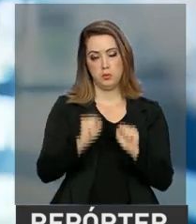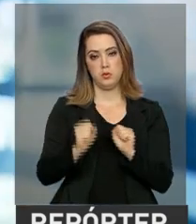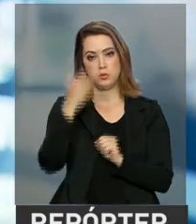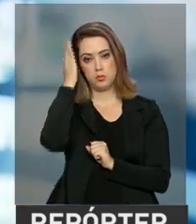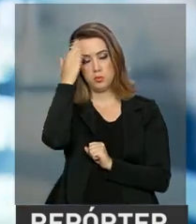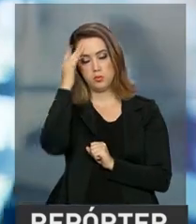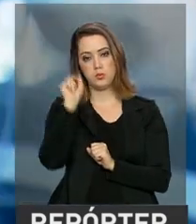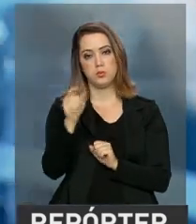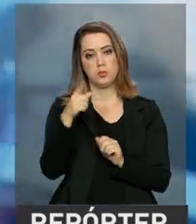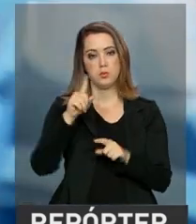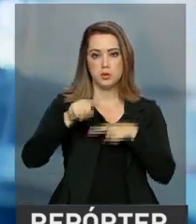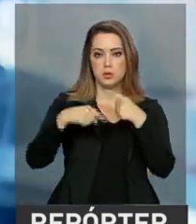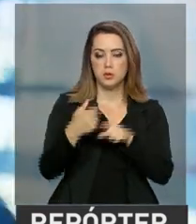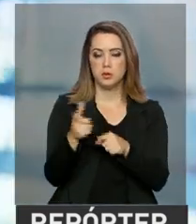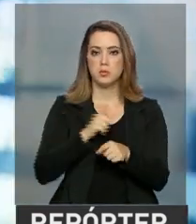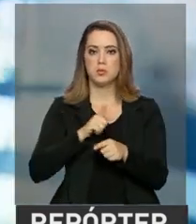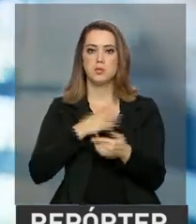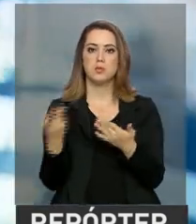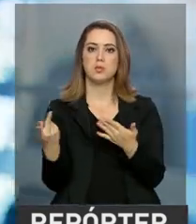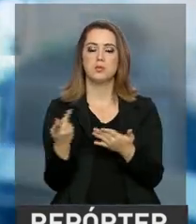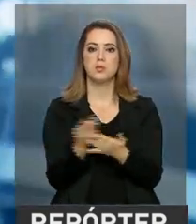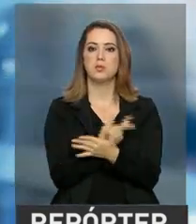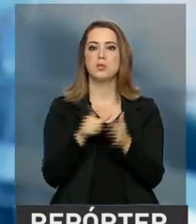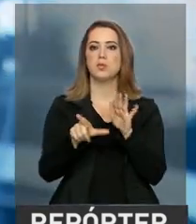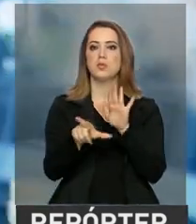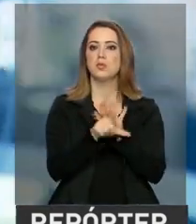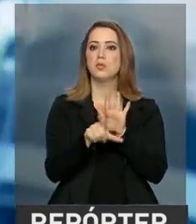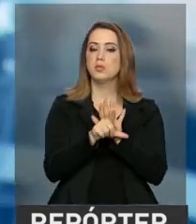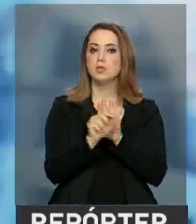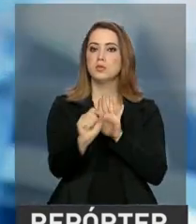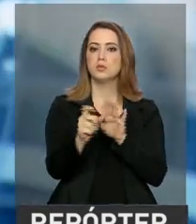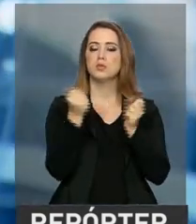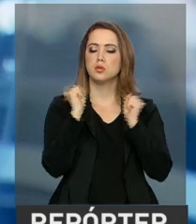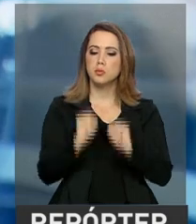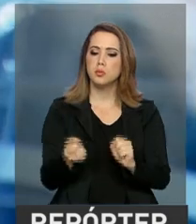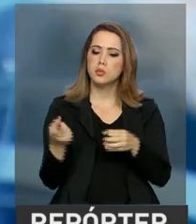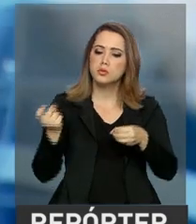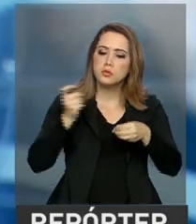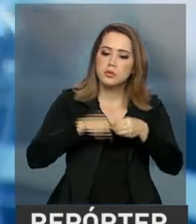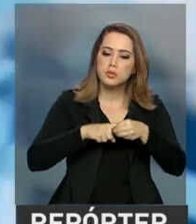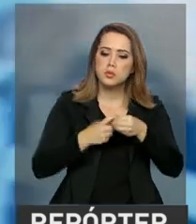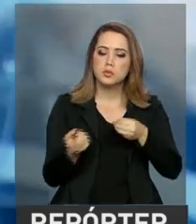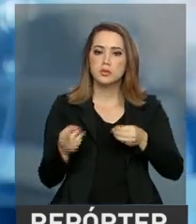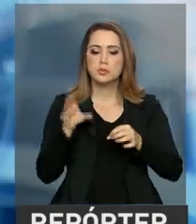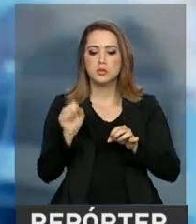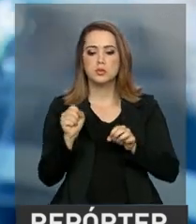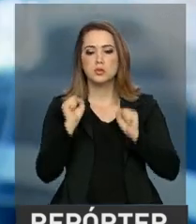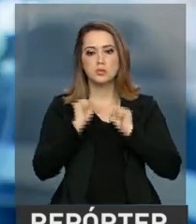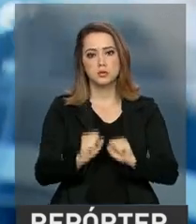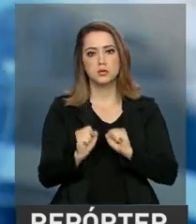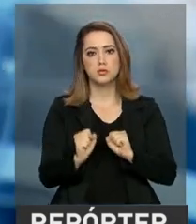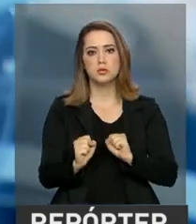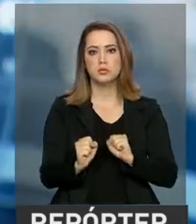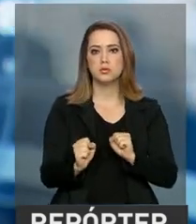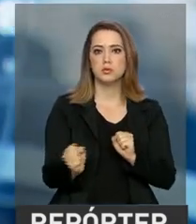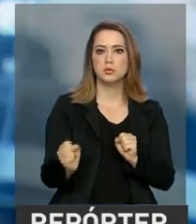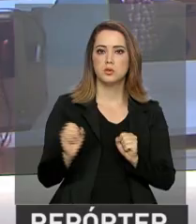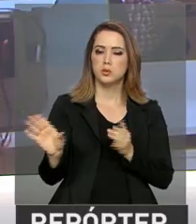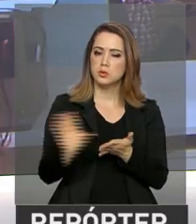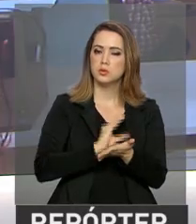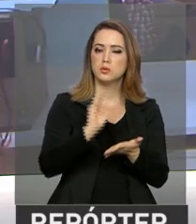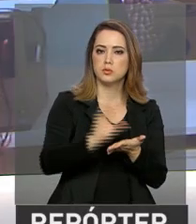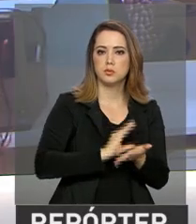desta lei, que nós vamos sim ter condições de voltar a pensar em recuperar a capacidade de investimento do Estado